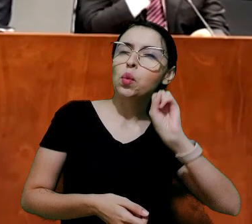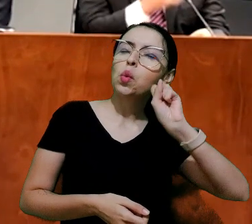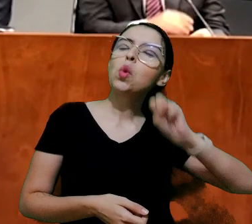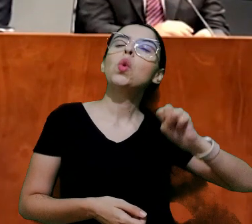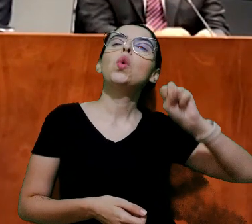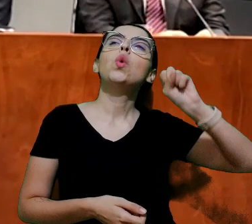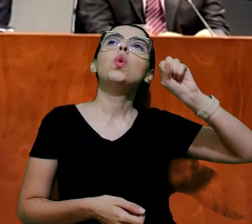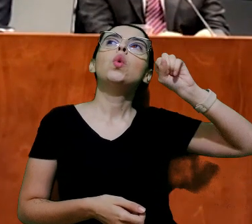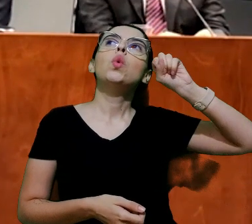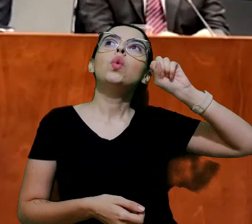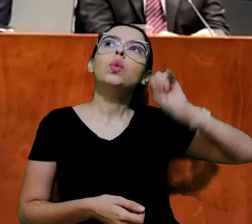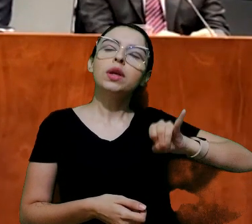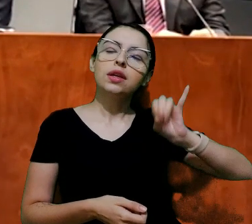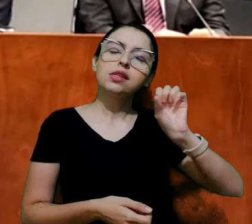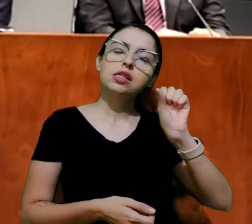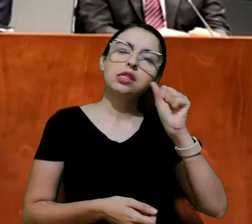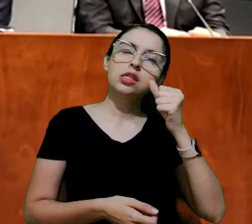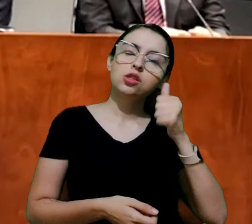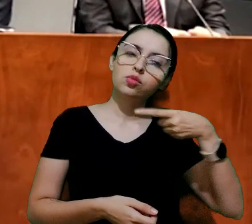uma jurisprudência